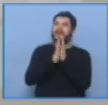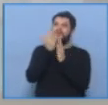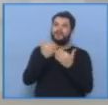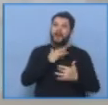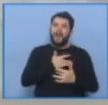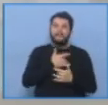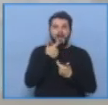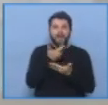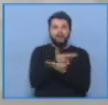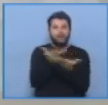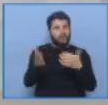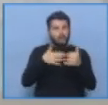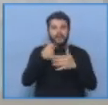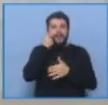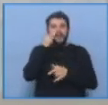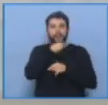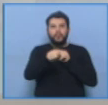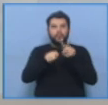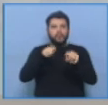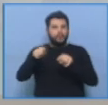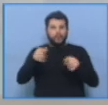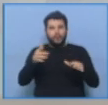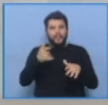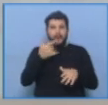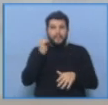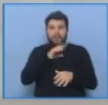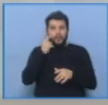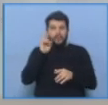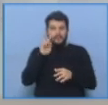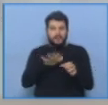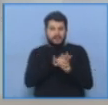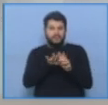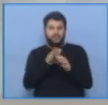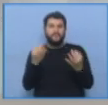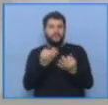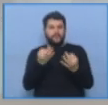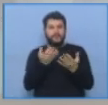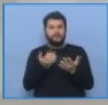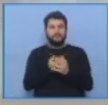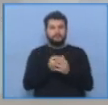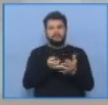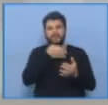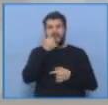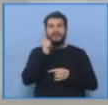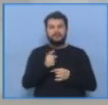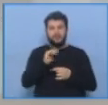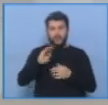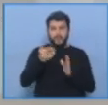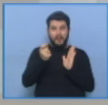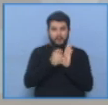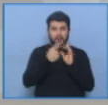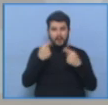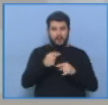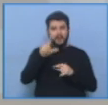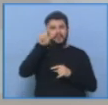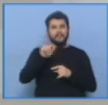todos, independentemente da sua circunstância, e também não perdermos essa noção quando olhamos para estas situações de que falávamos. Esse é o primeiro ponto.